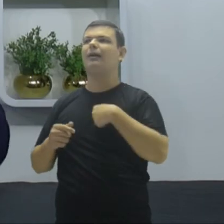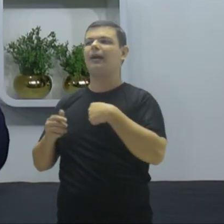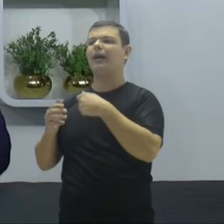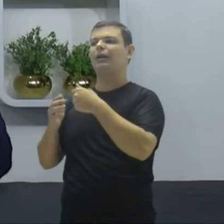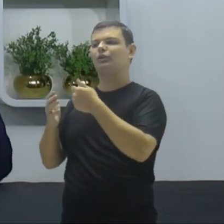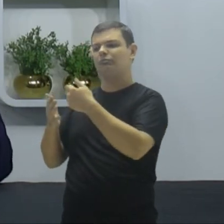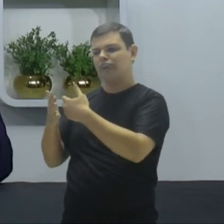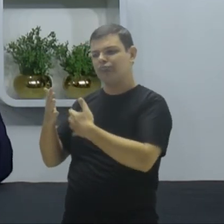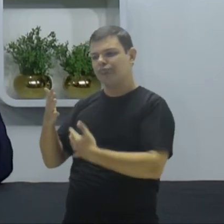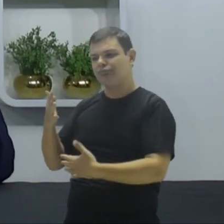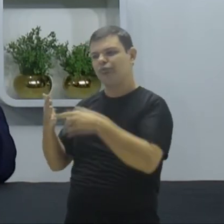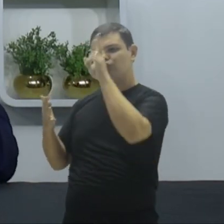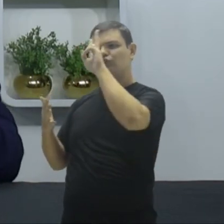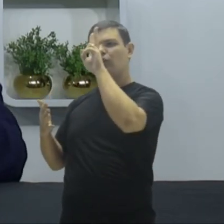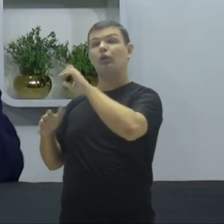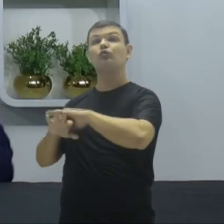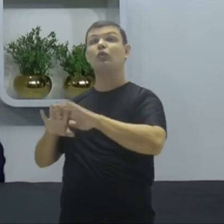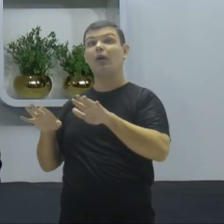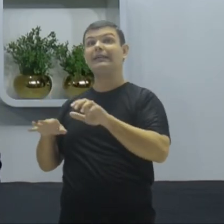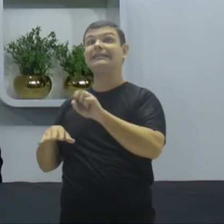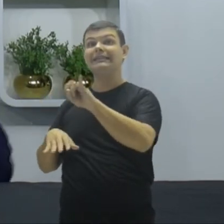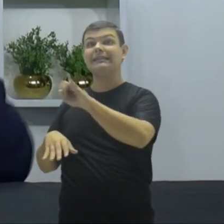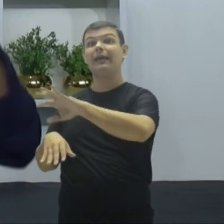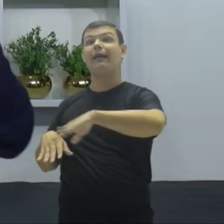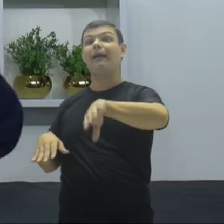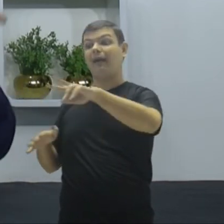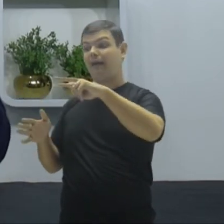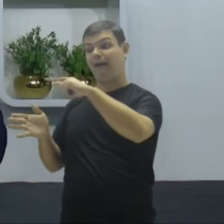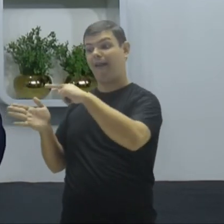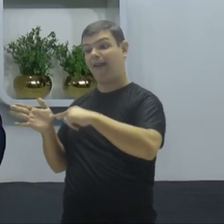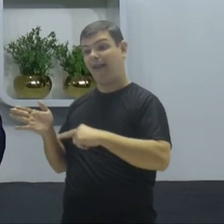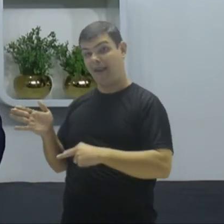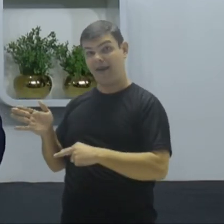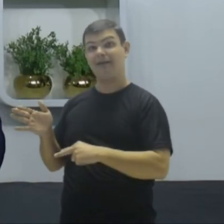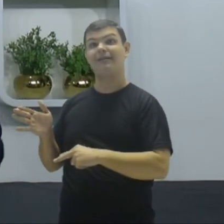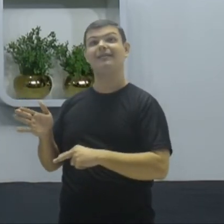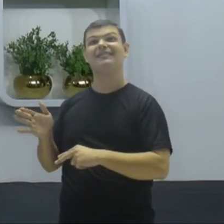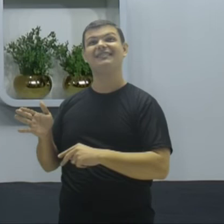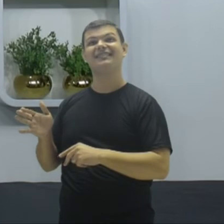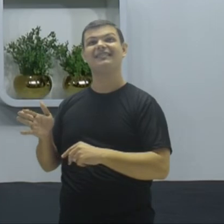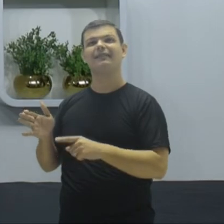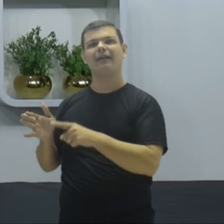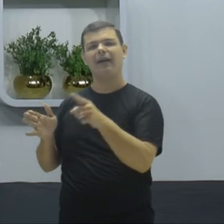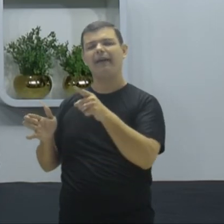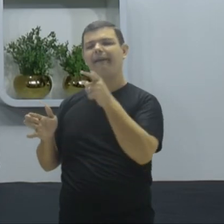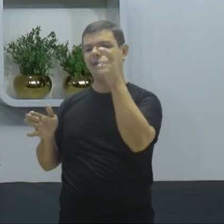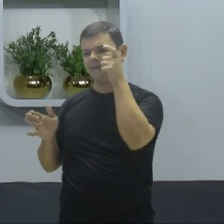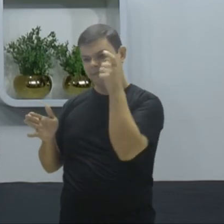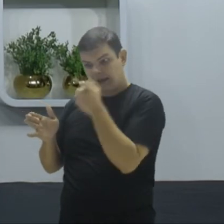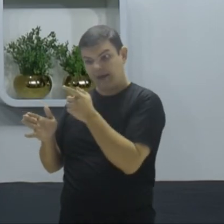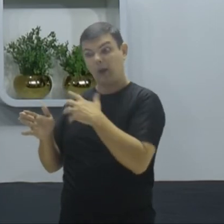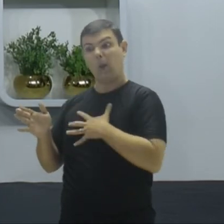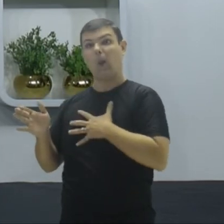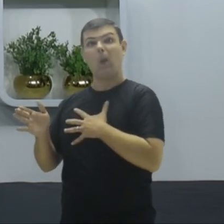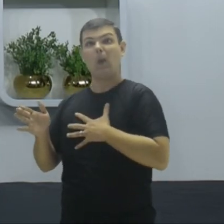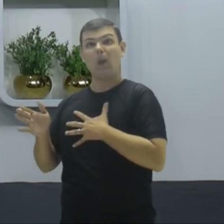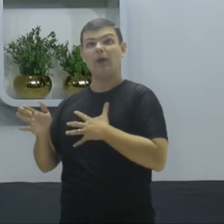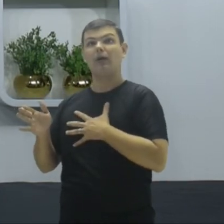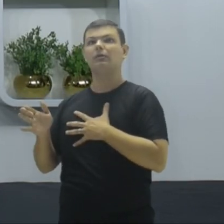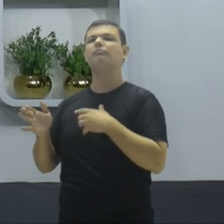ao leitor, porque nós vamos escrever um texto para que alguém leia. Ela só vai ficar interessante ao leitor se